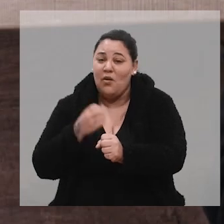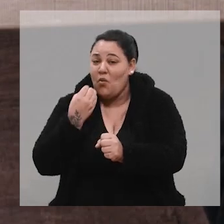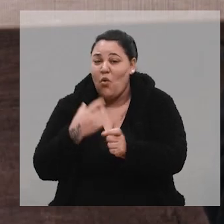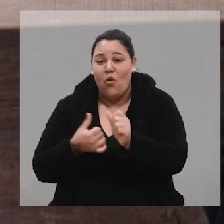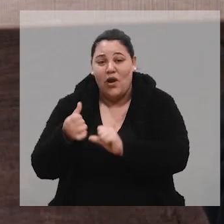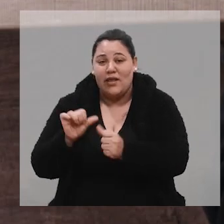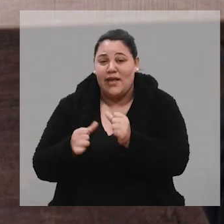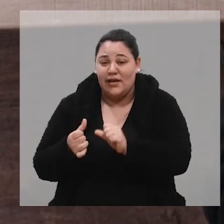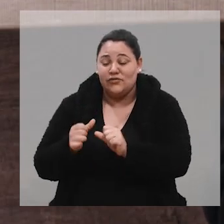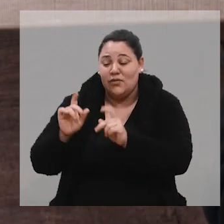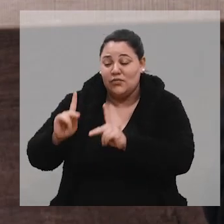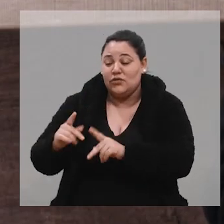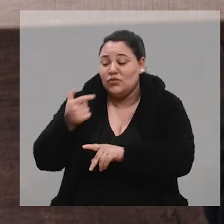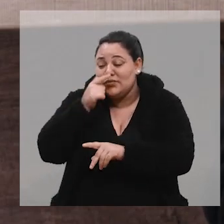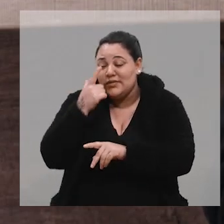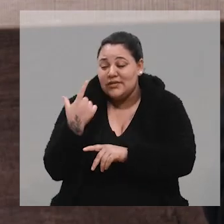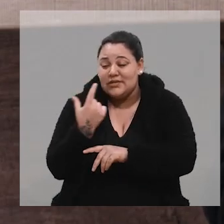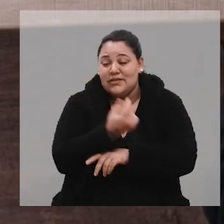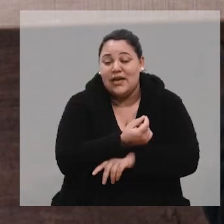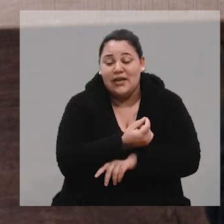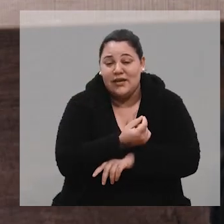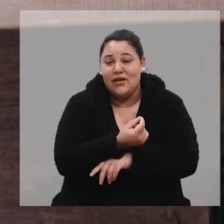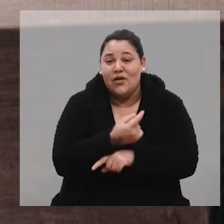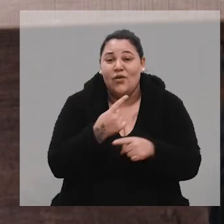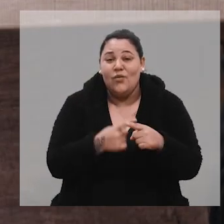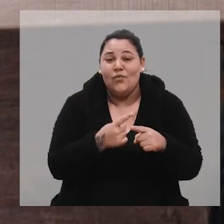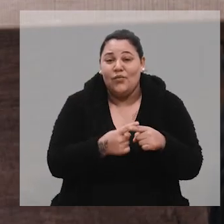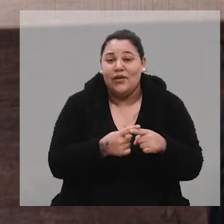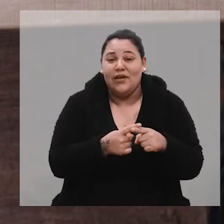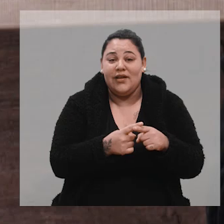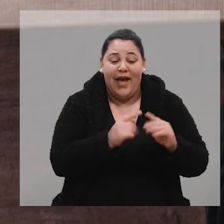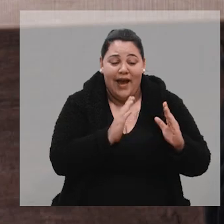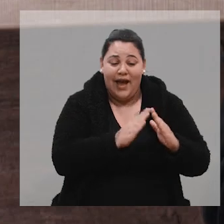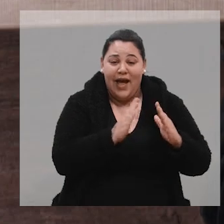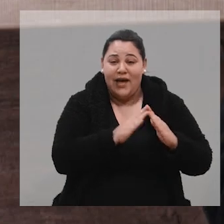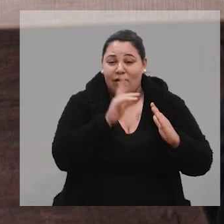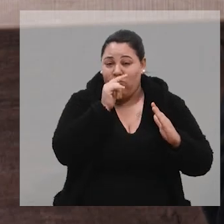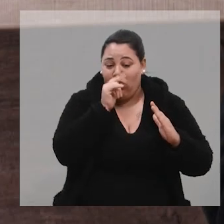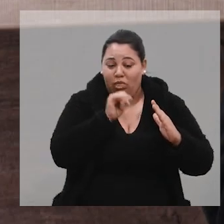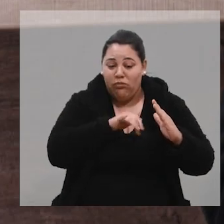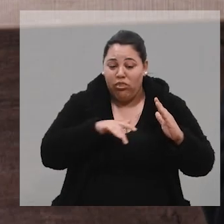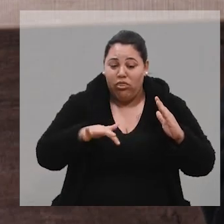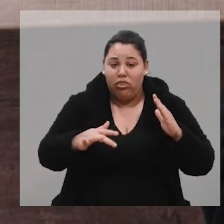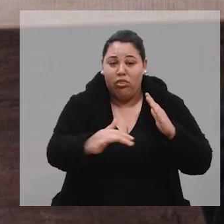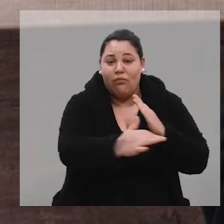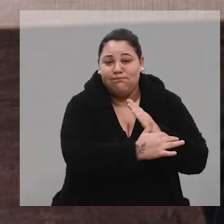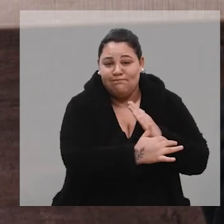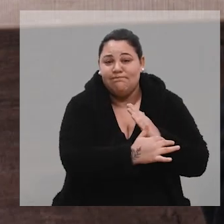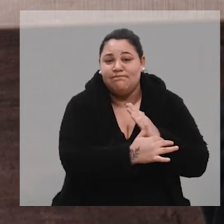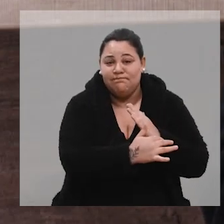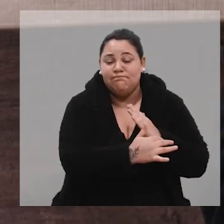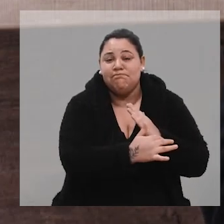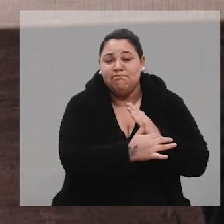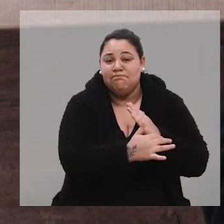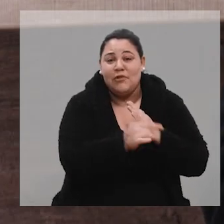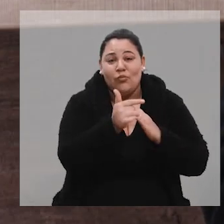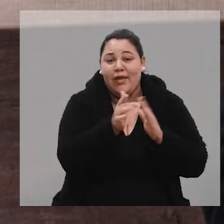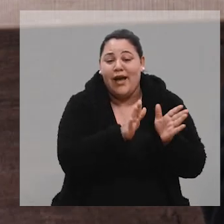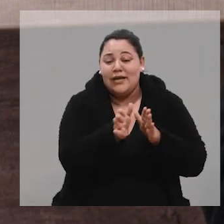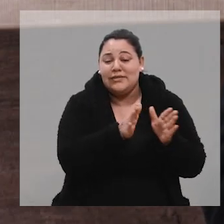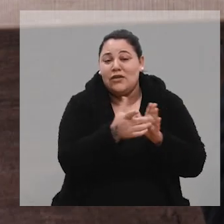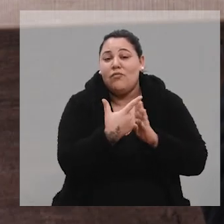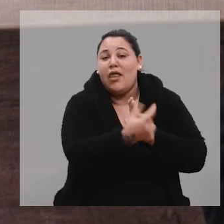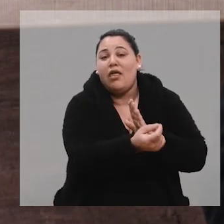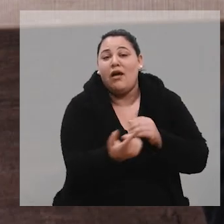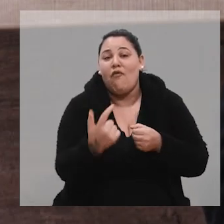para que as pessoas possam sair daquela situação de ilhados, né? Então, principalmente, os nossos distritos ficaram